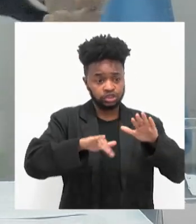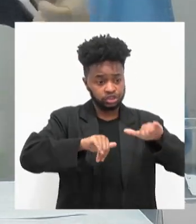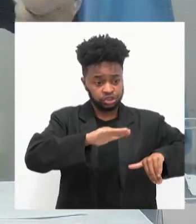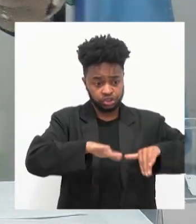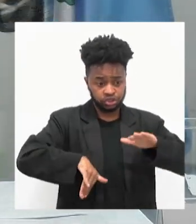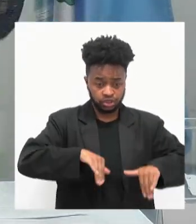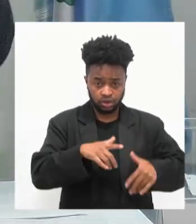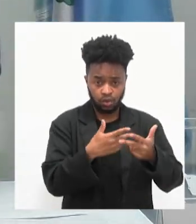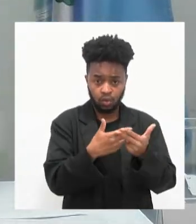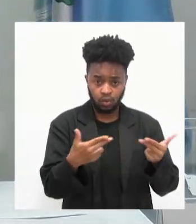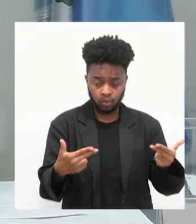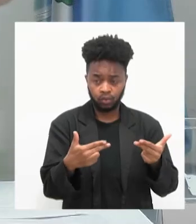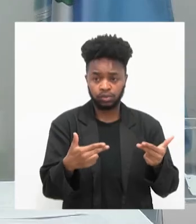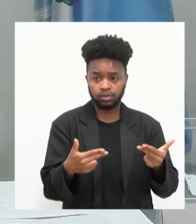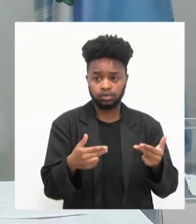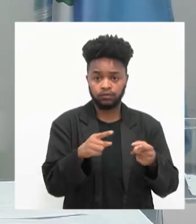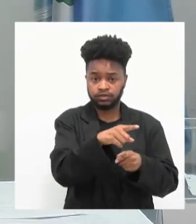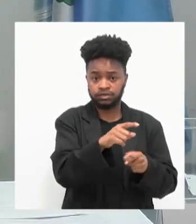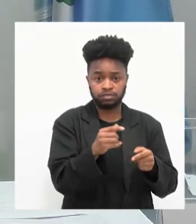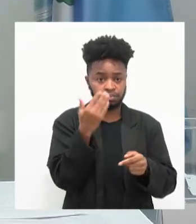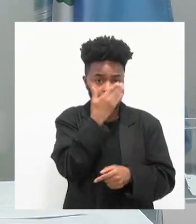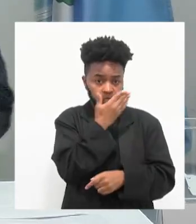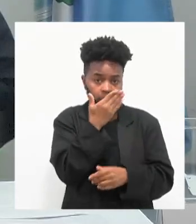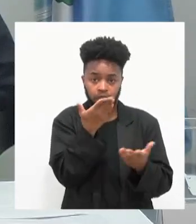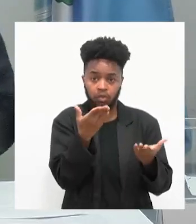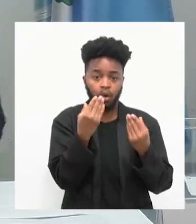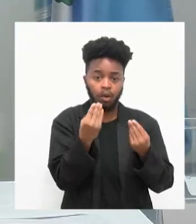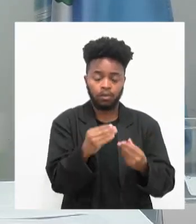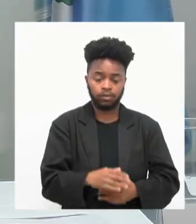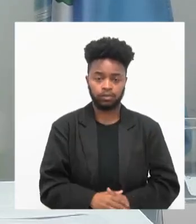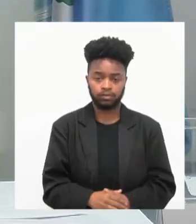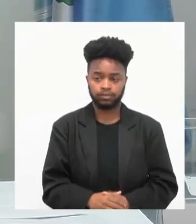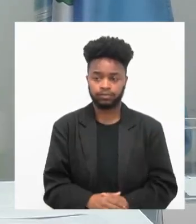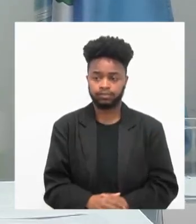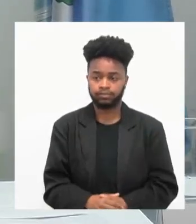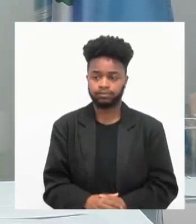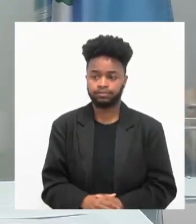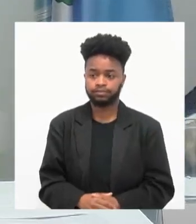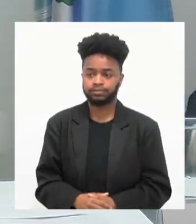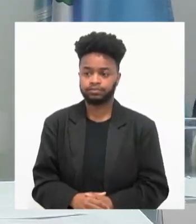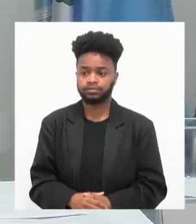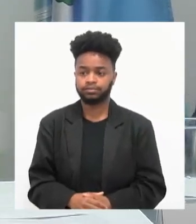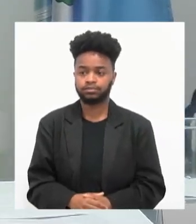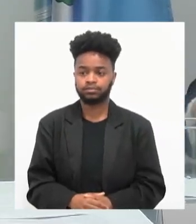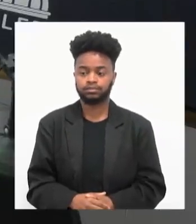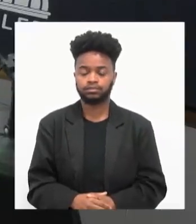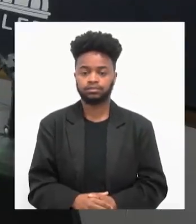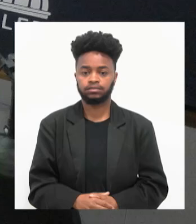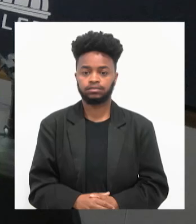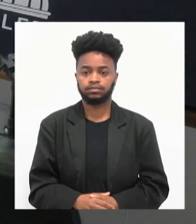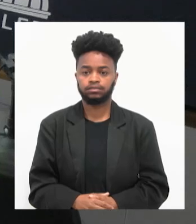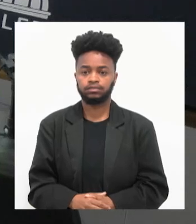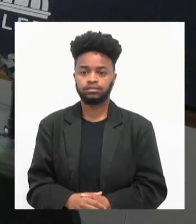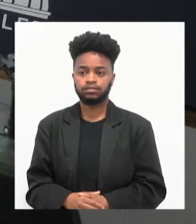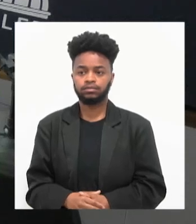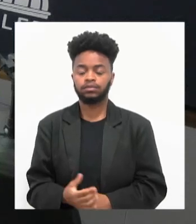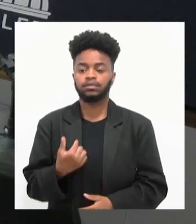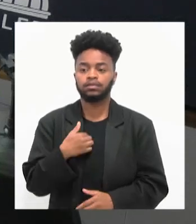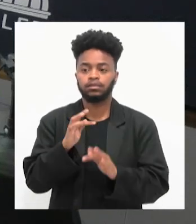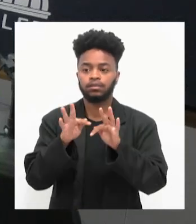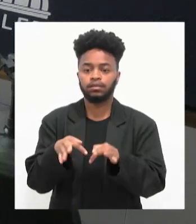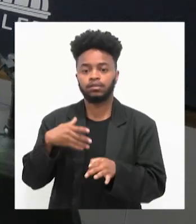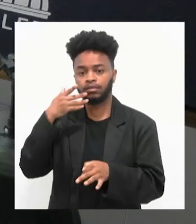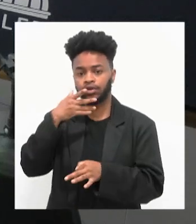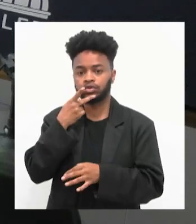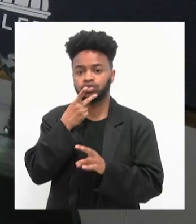desparafusa tudo, arranca um painel da Land Rover, você não vê, tem alguma coisa de errado. Vamos deliberar. Só para terminar aqui a fala sobre Leopoldina, e